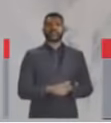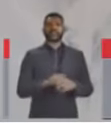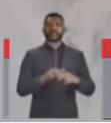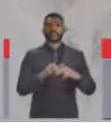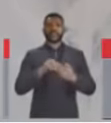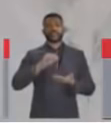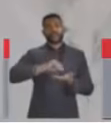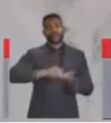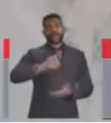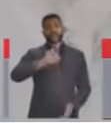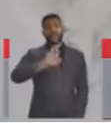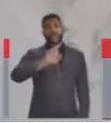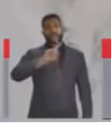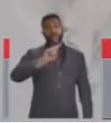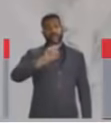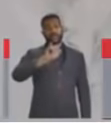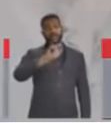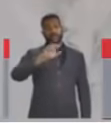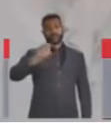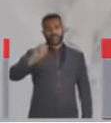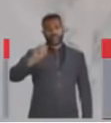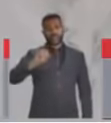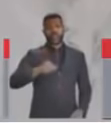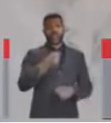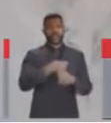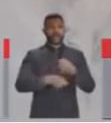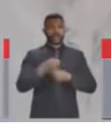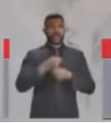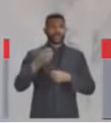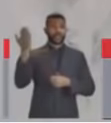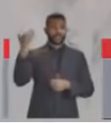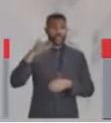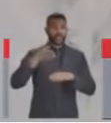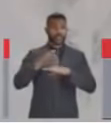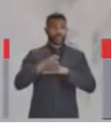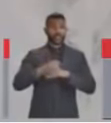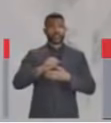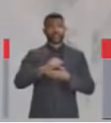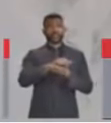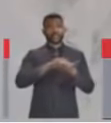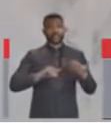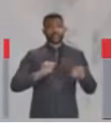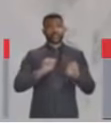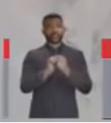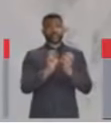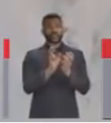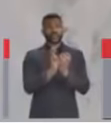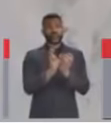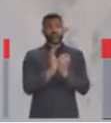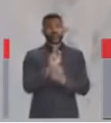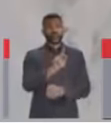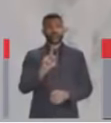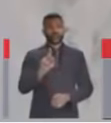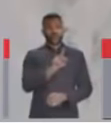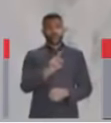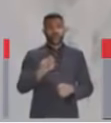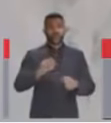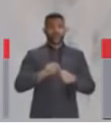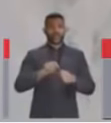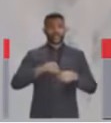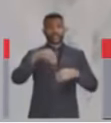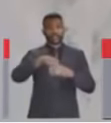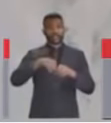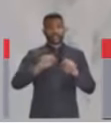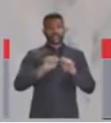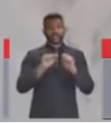salarial inclusive no ano passado eu estive numa atividade lá com os professores realizamos aqui